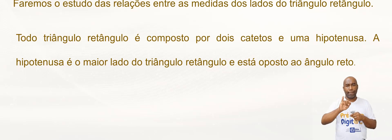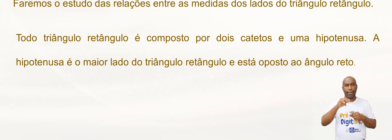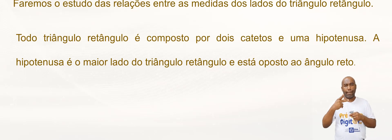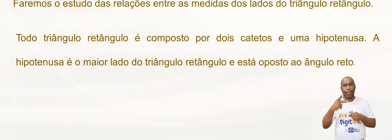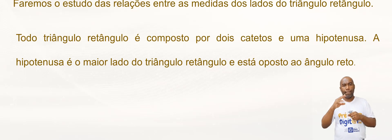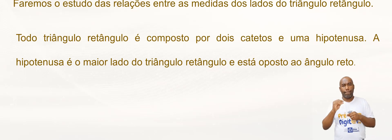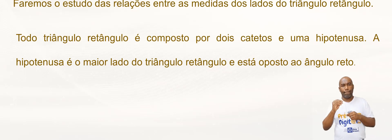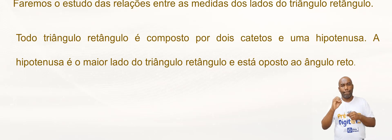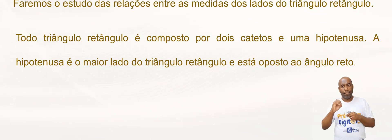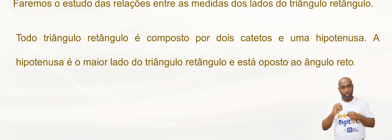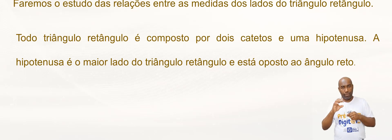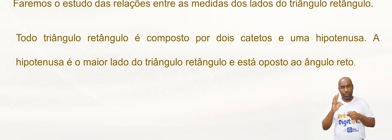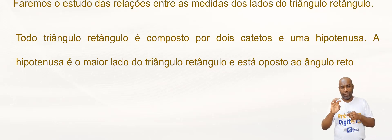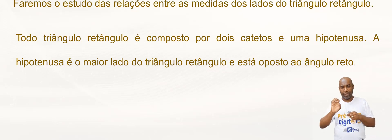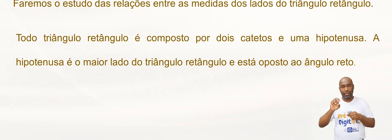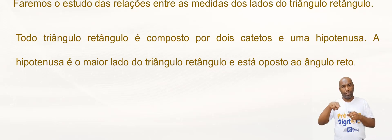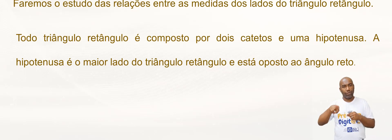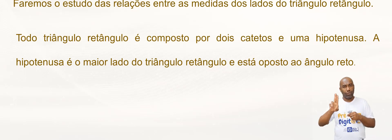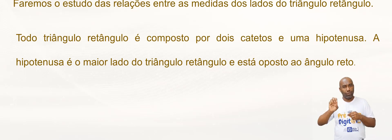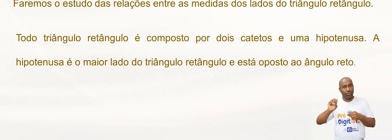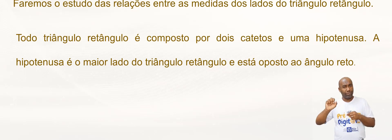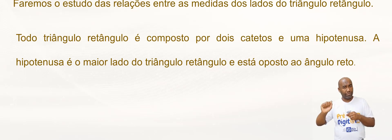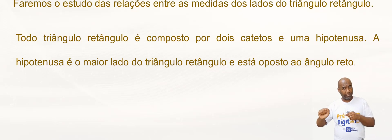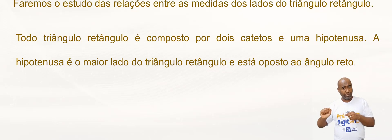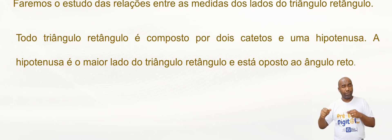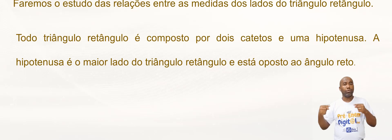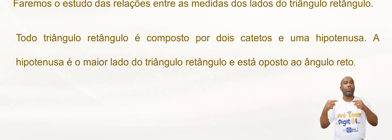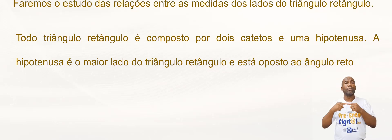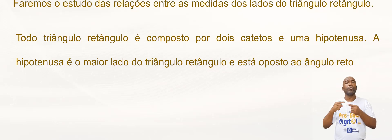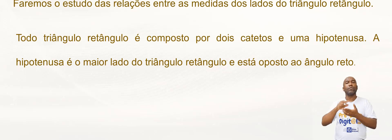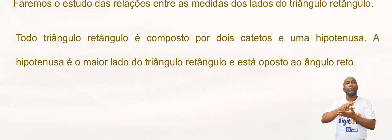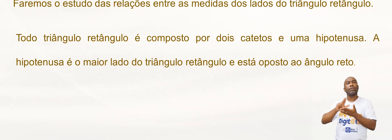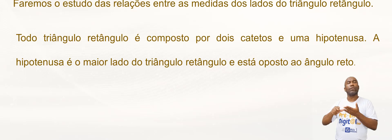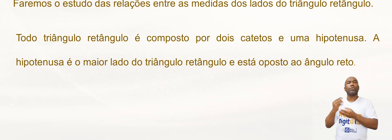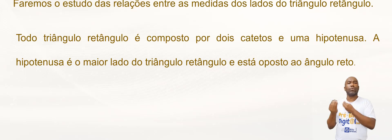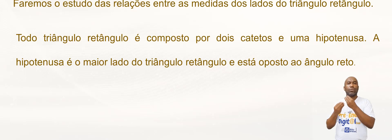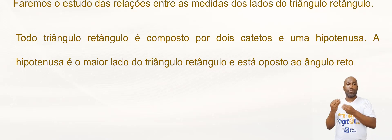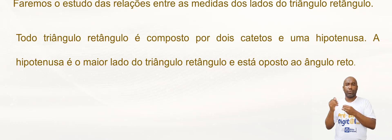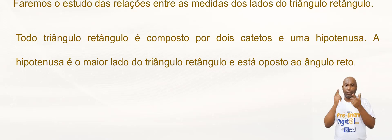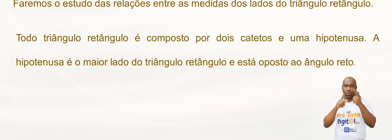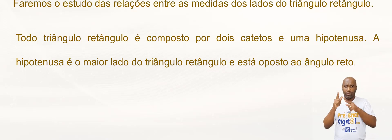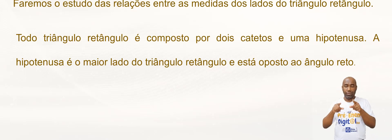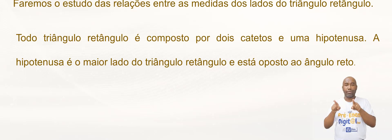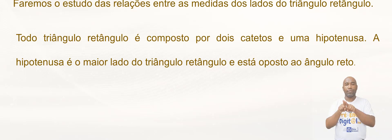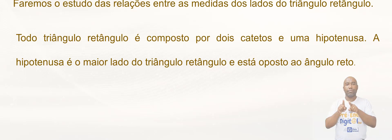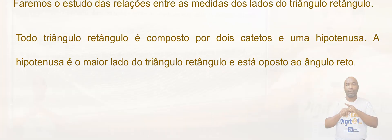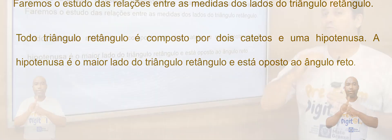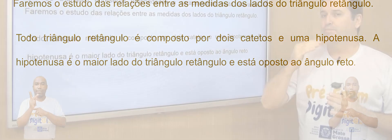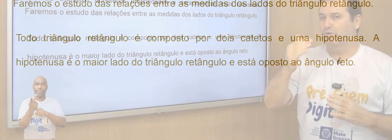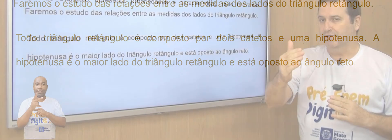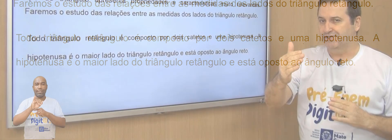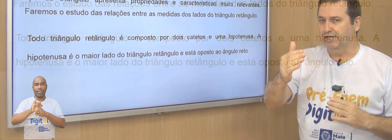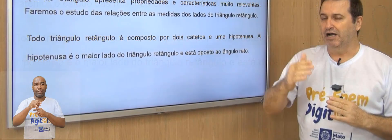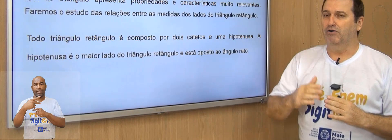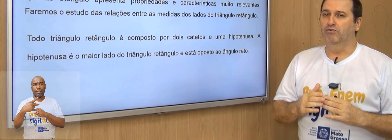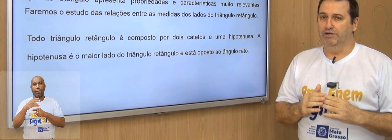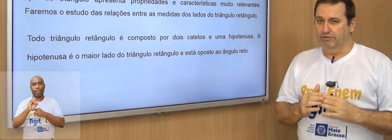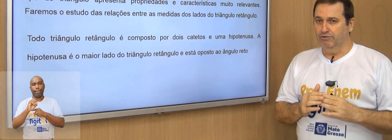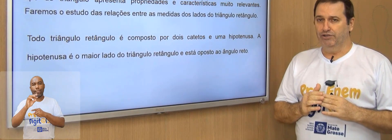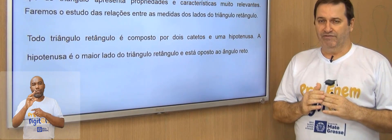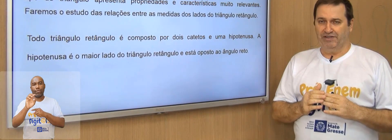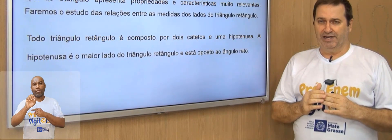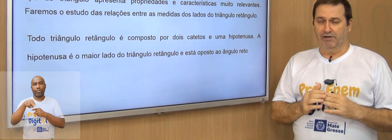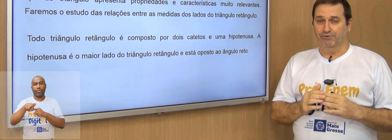presa os catetos é aquele onde o ângulo de 90 graus toca EA hipotenusa ela está oposta